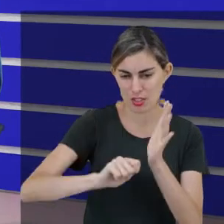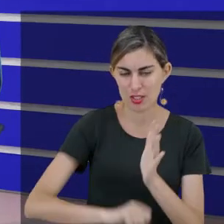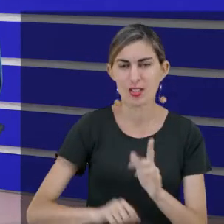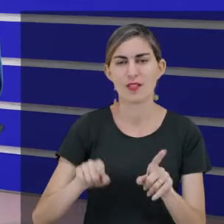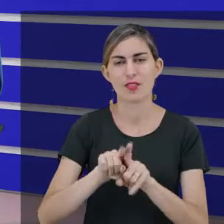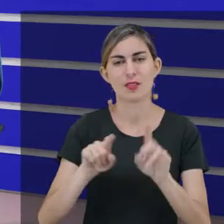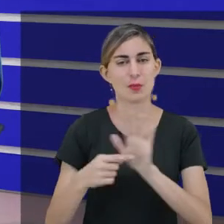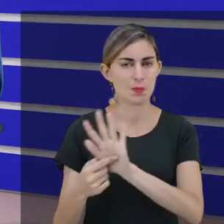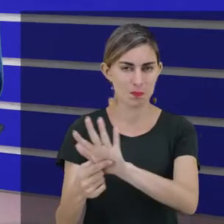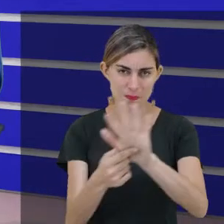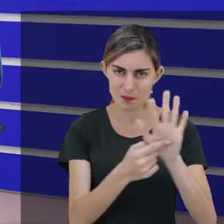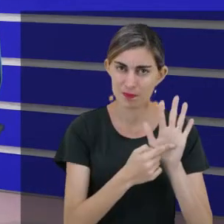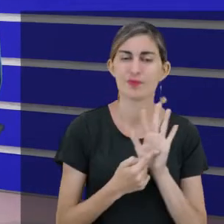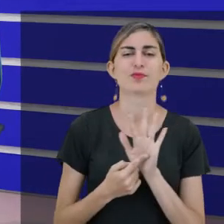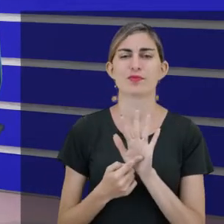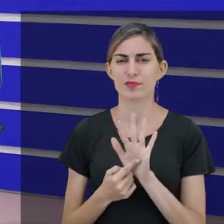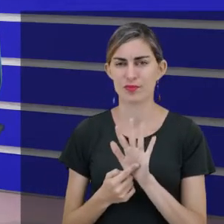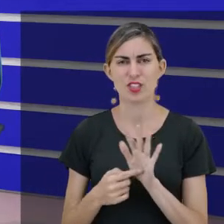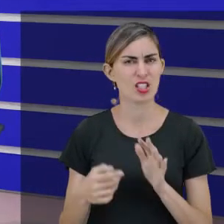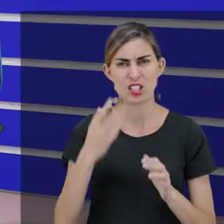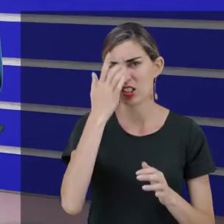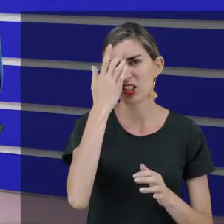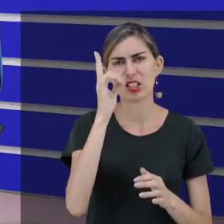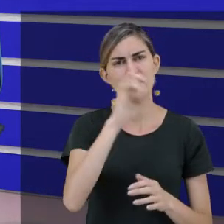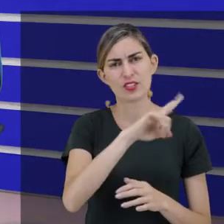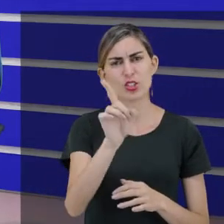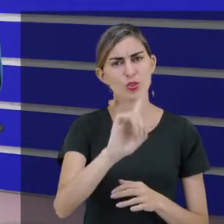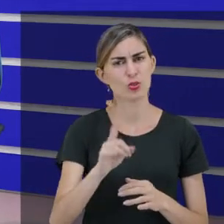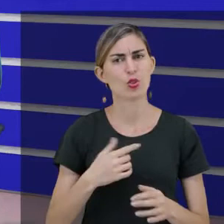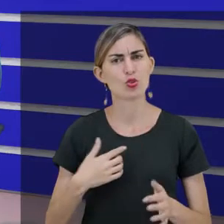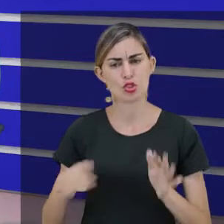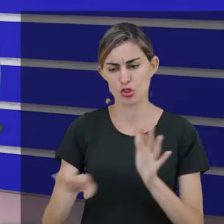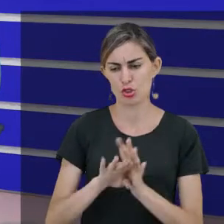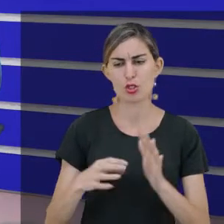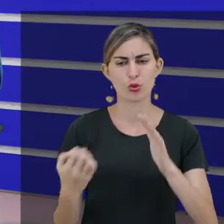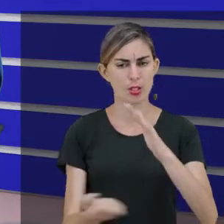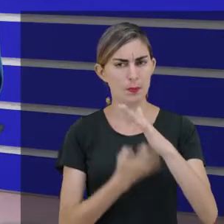é uma coisa tão difícil, né? Você chega na empresa e você diz, eu compro